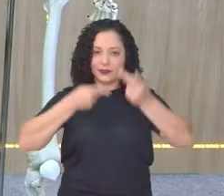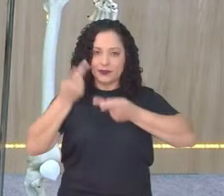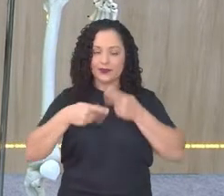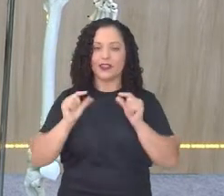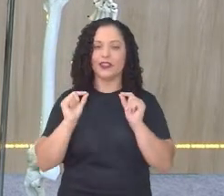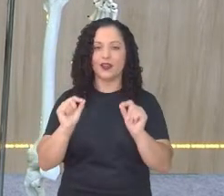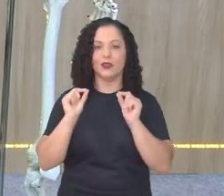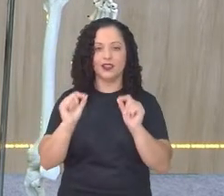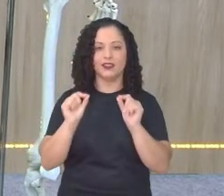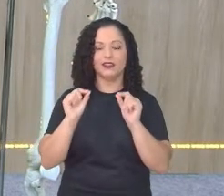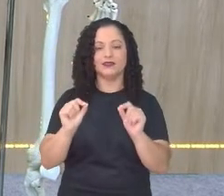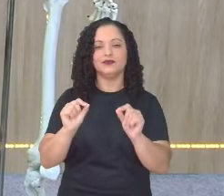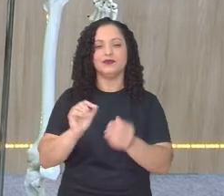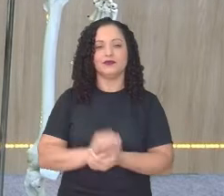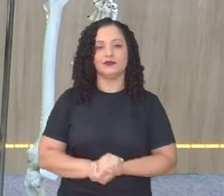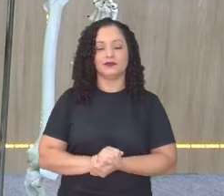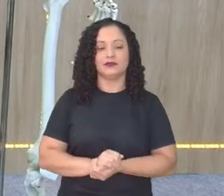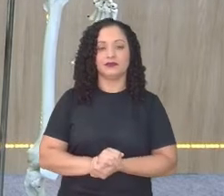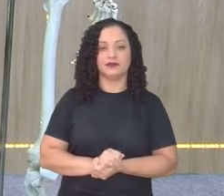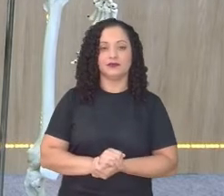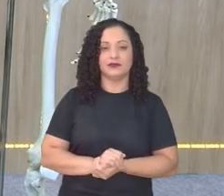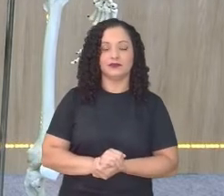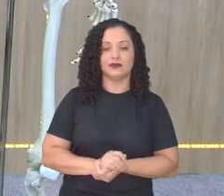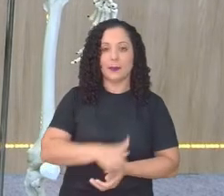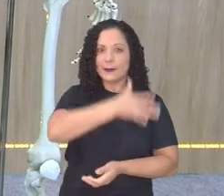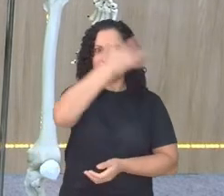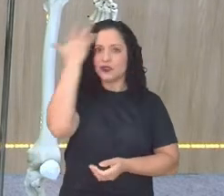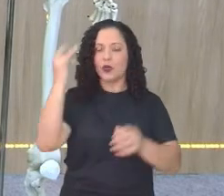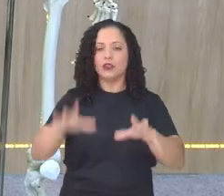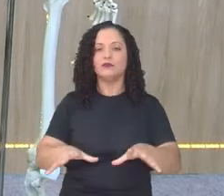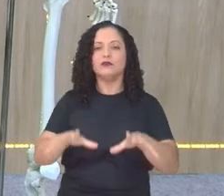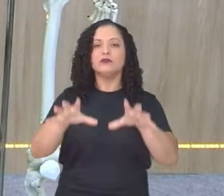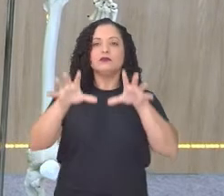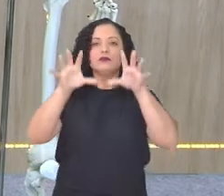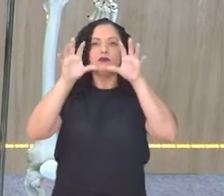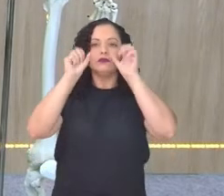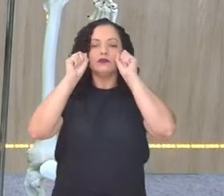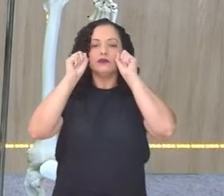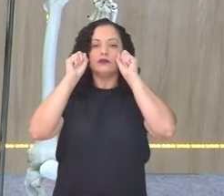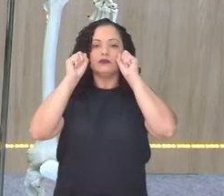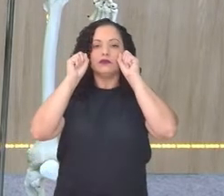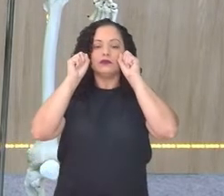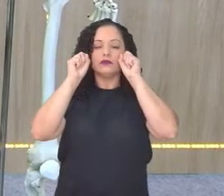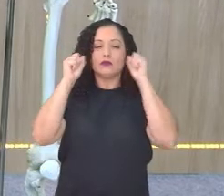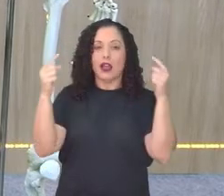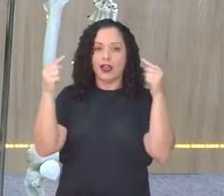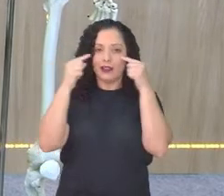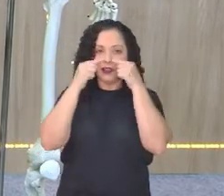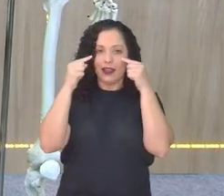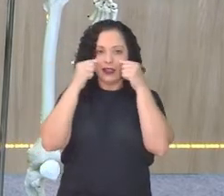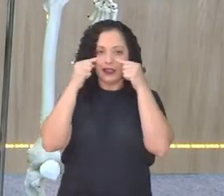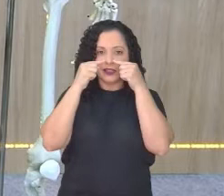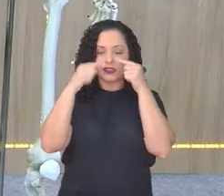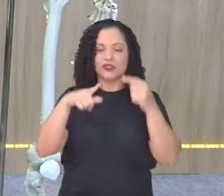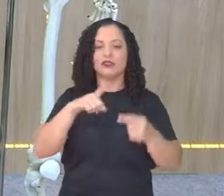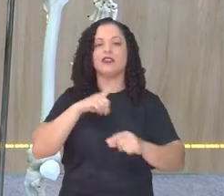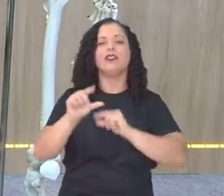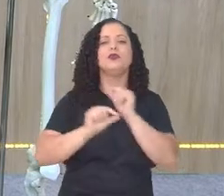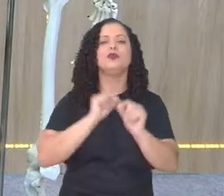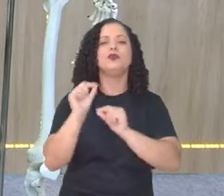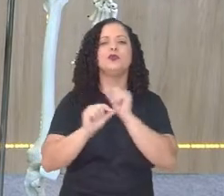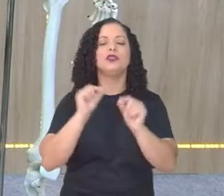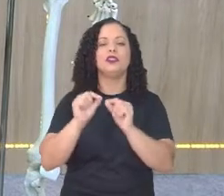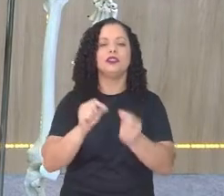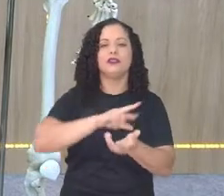que é. Pessoal, inspirar pelo nariz, porque lá no nariz tem um conjunto, né,